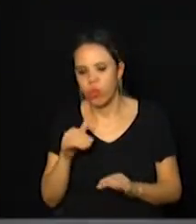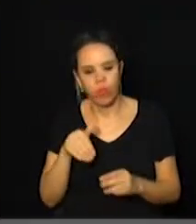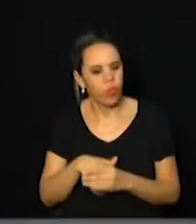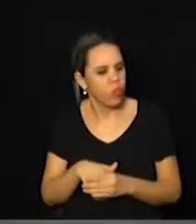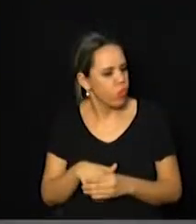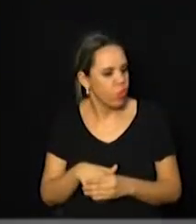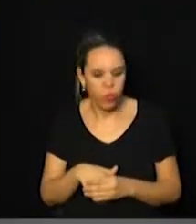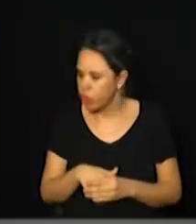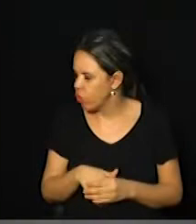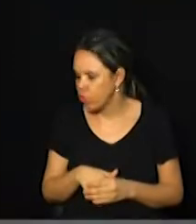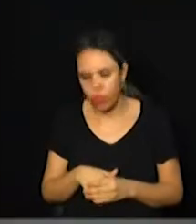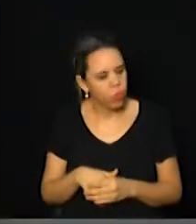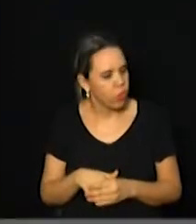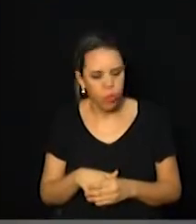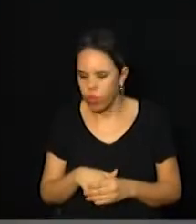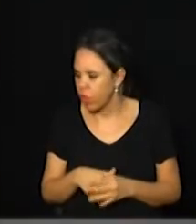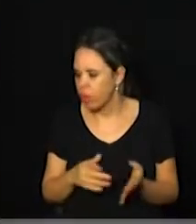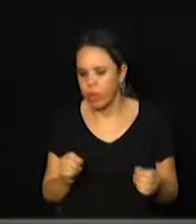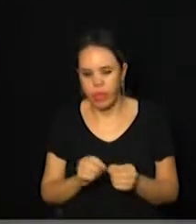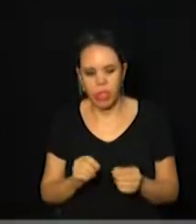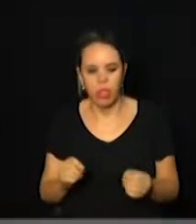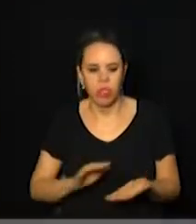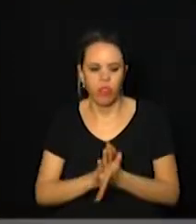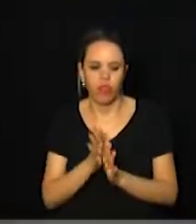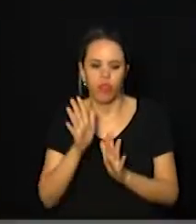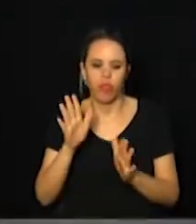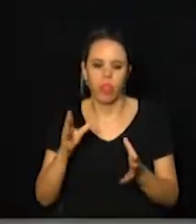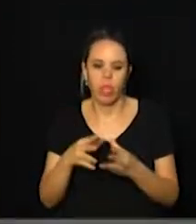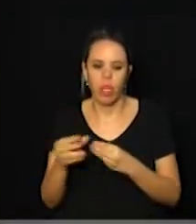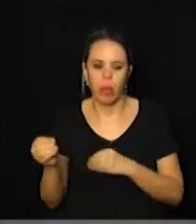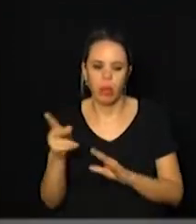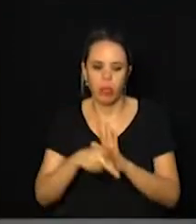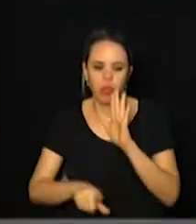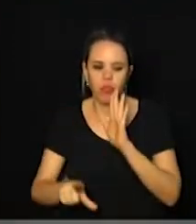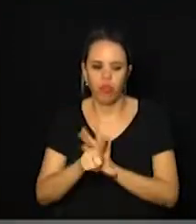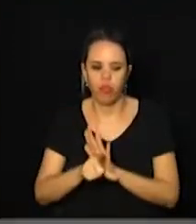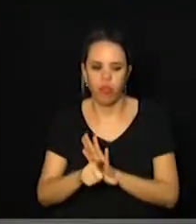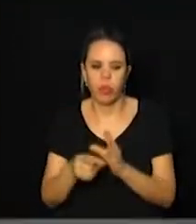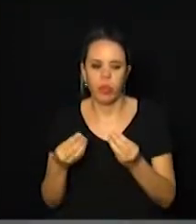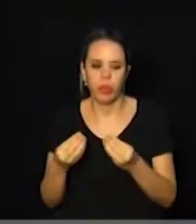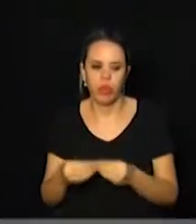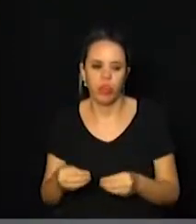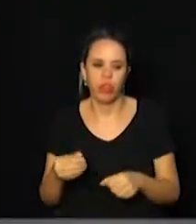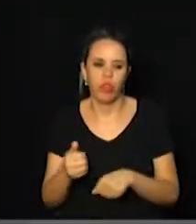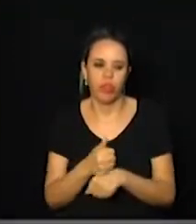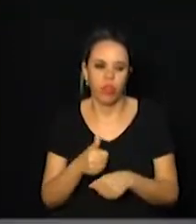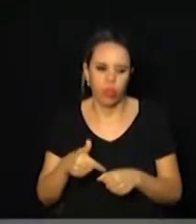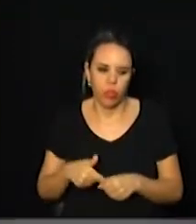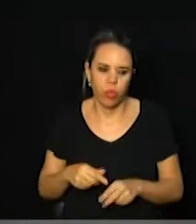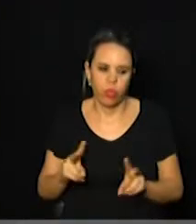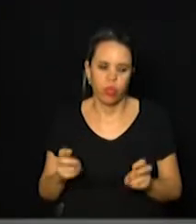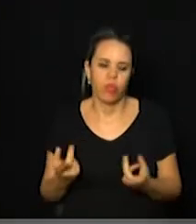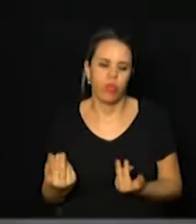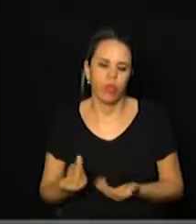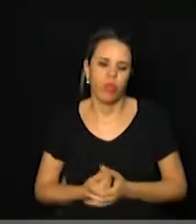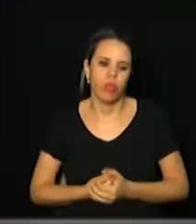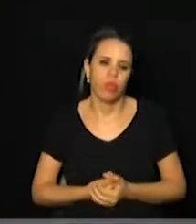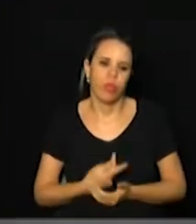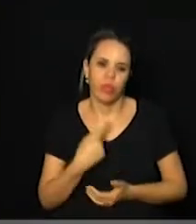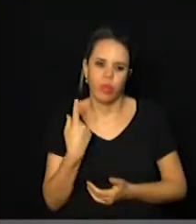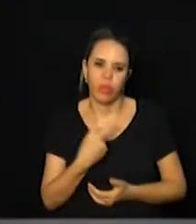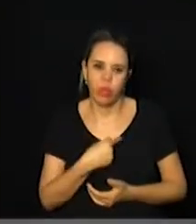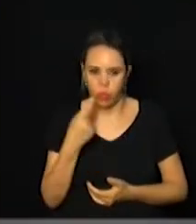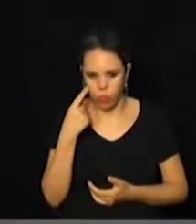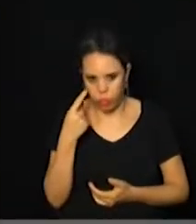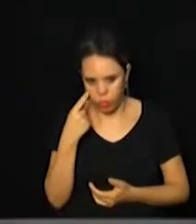volte a derrota e as emenda derrotas projeto de lei que tem lá também transitam imitando sobre esse mesmo assunto e dizer que